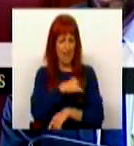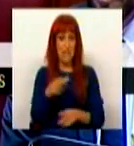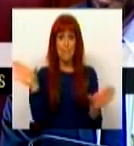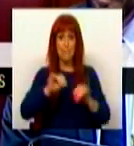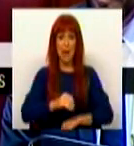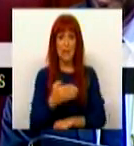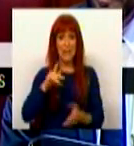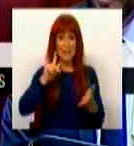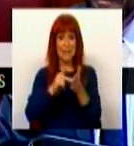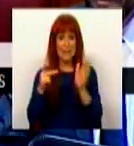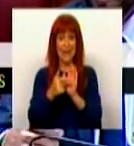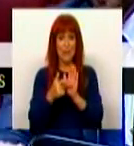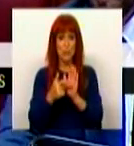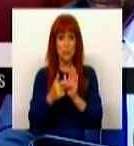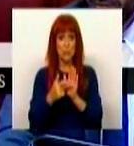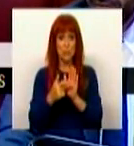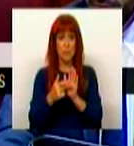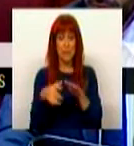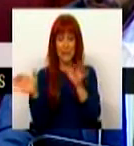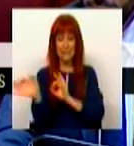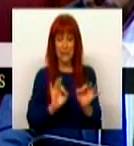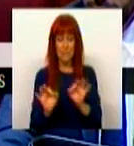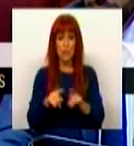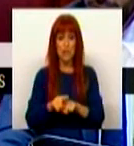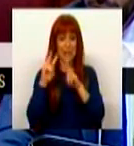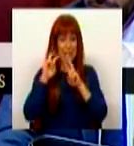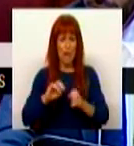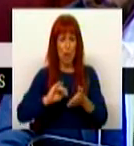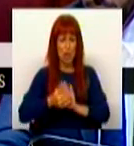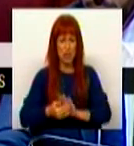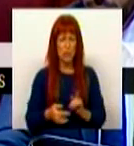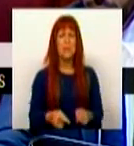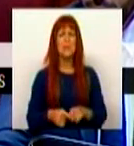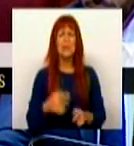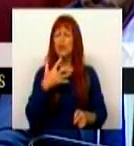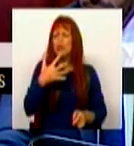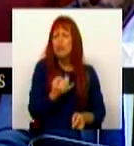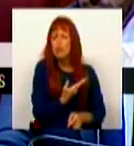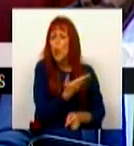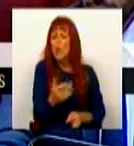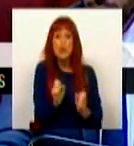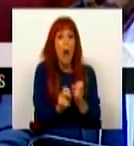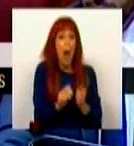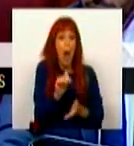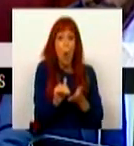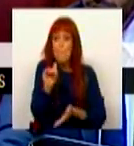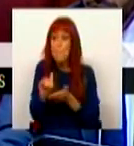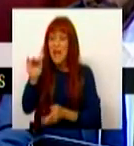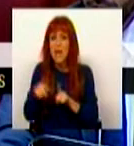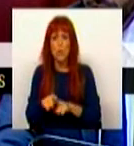mais técnicos de tratamento e diagnóstico. São todos os aumentos